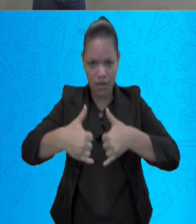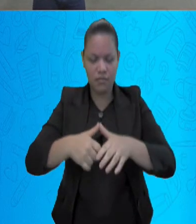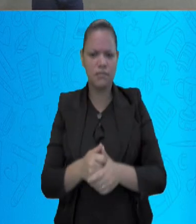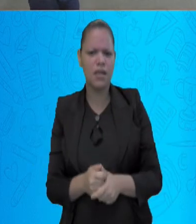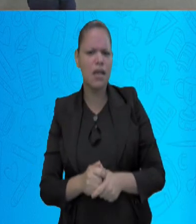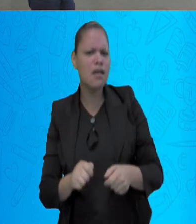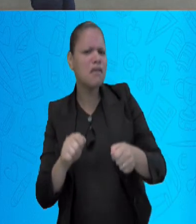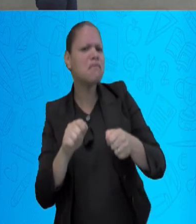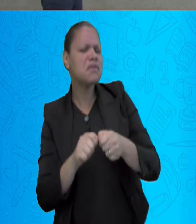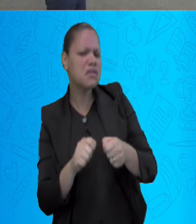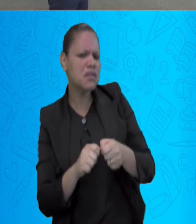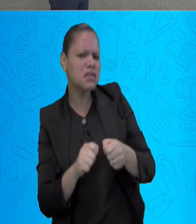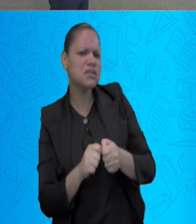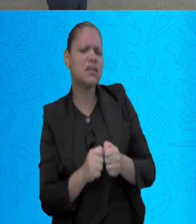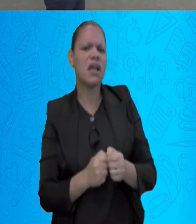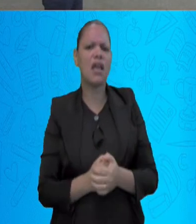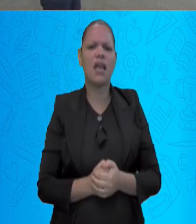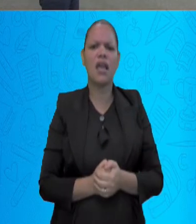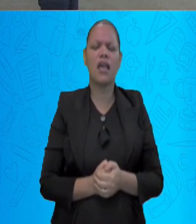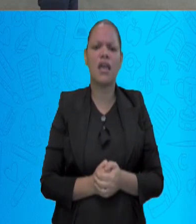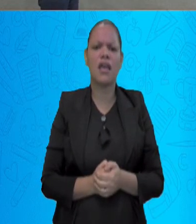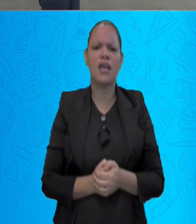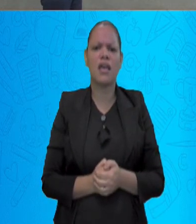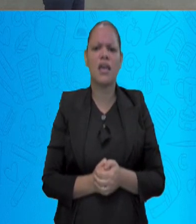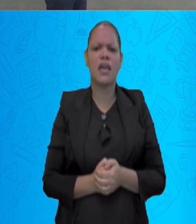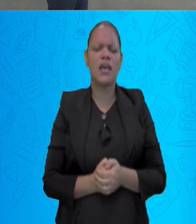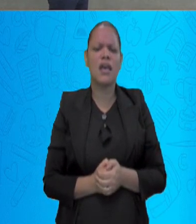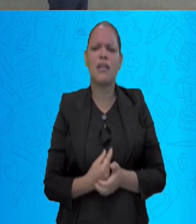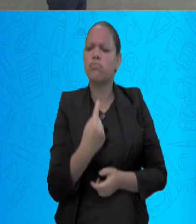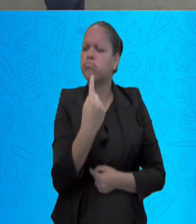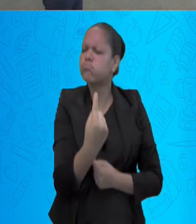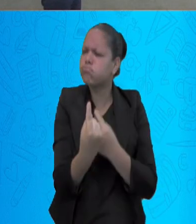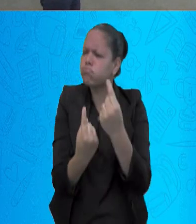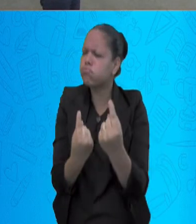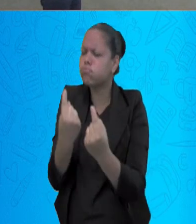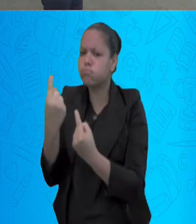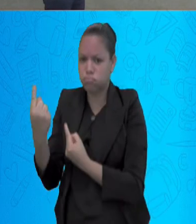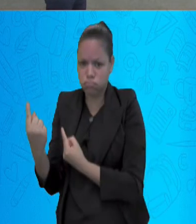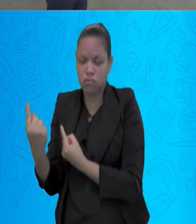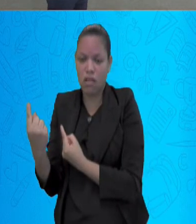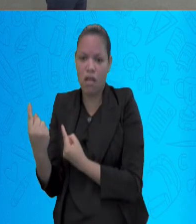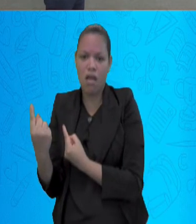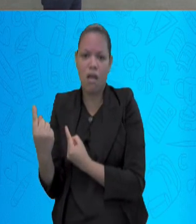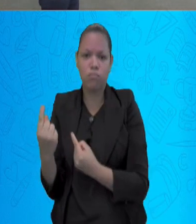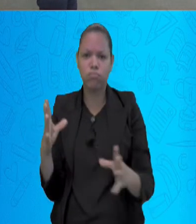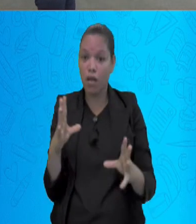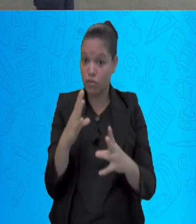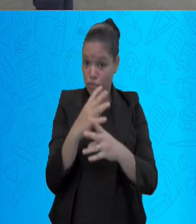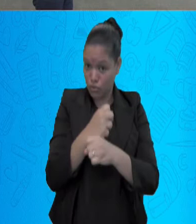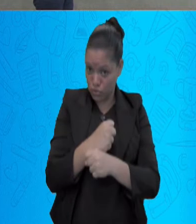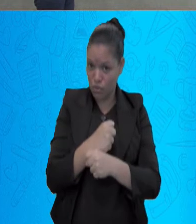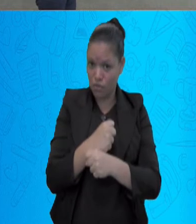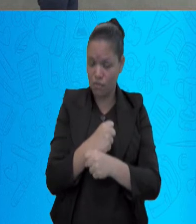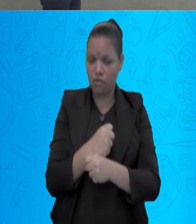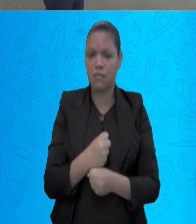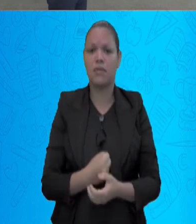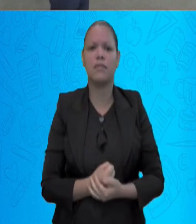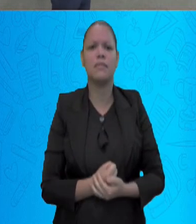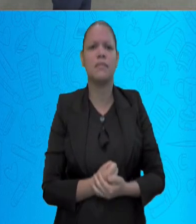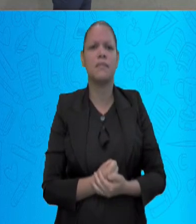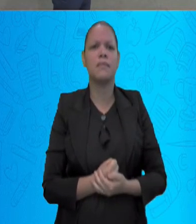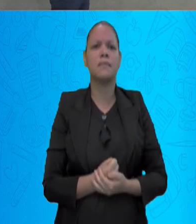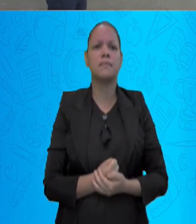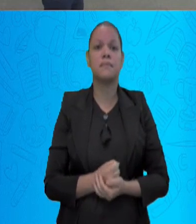material dourado. Então, aqui, ó, Leandro fez uma pontuação, Michele uma outra, Ana fez outra pontuação,